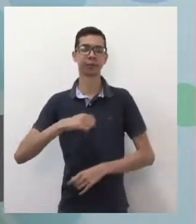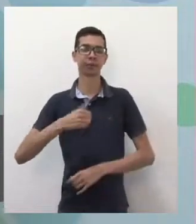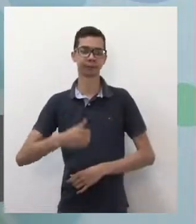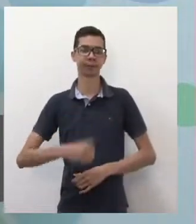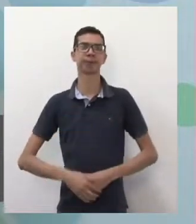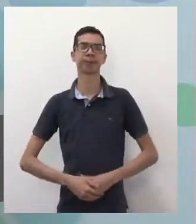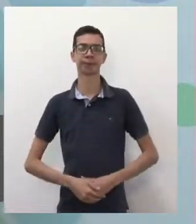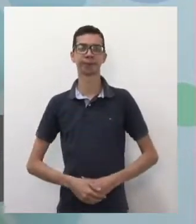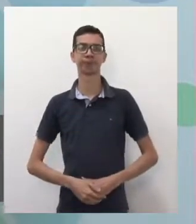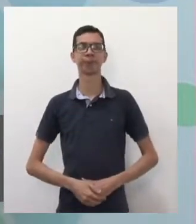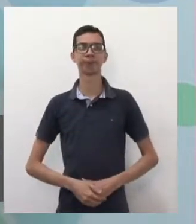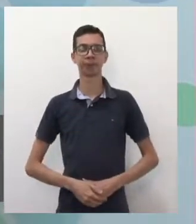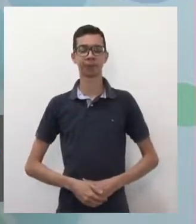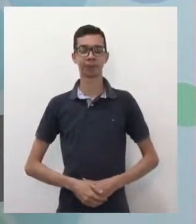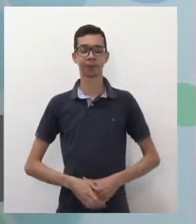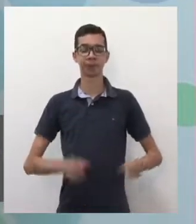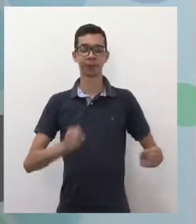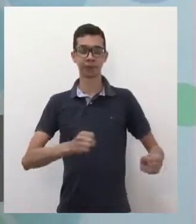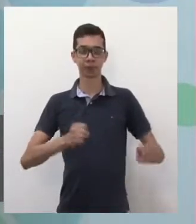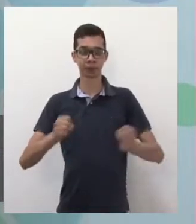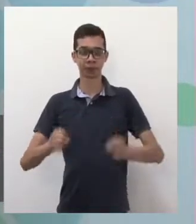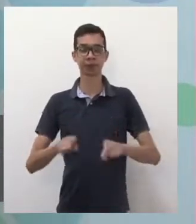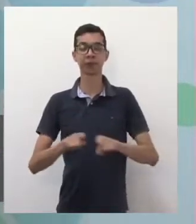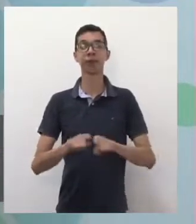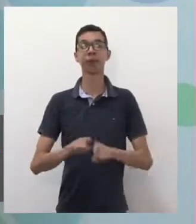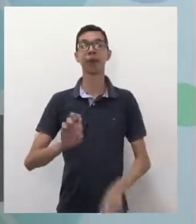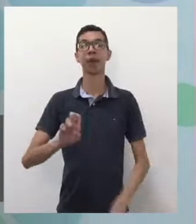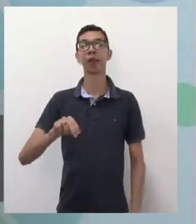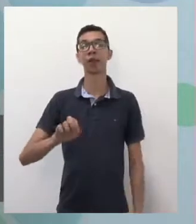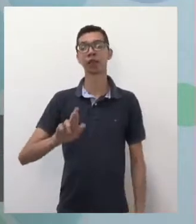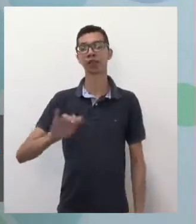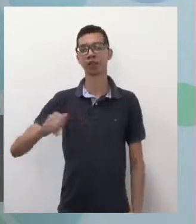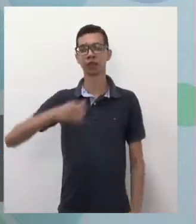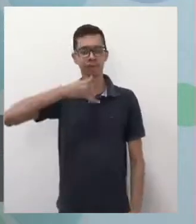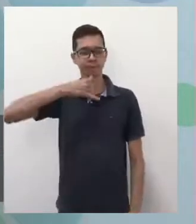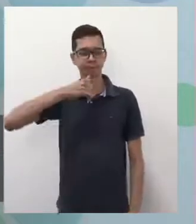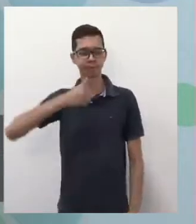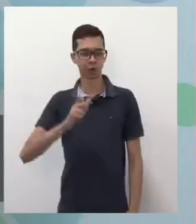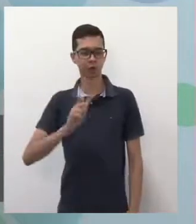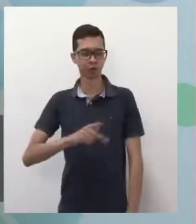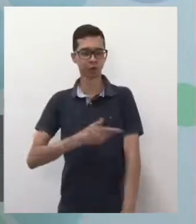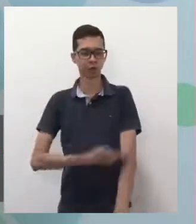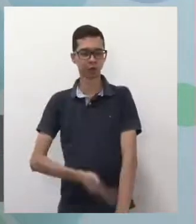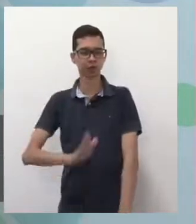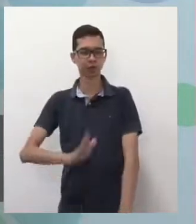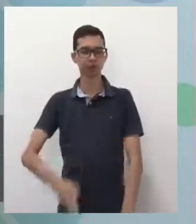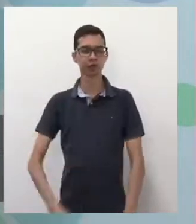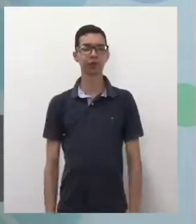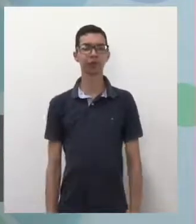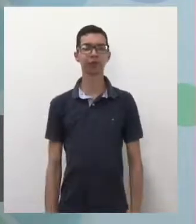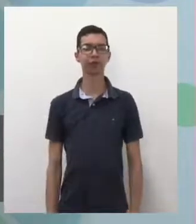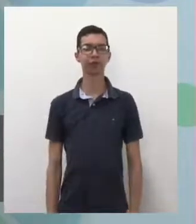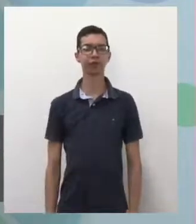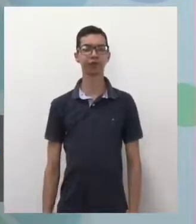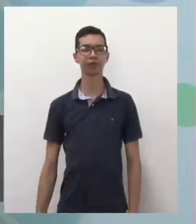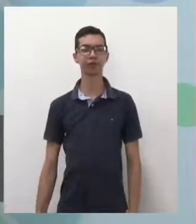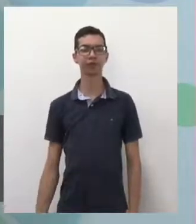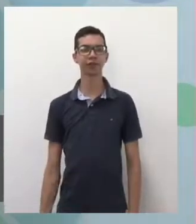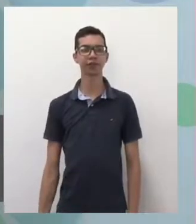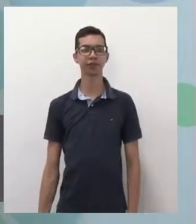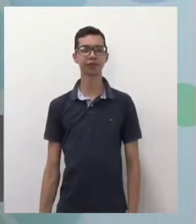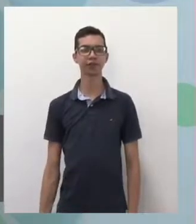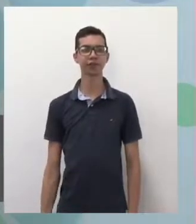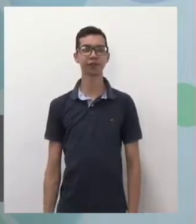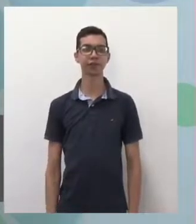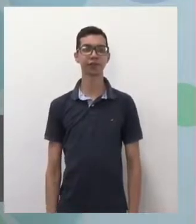intrinsecamente ligado à potência e energia, tá bom? Você já ir se acostumando com essa questão de trabalho aí, que lá para o ensino médio você vai